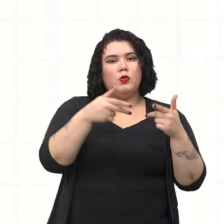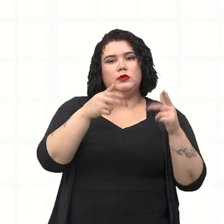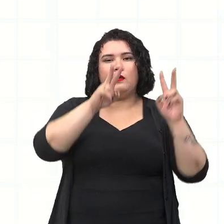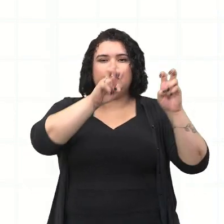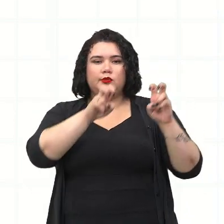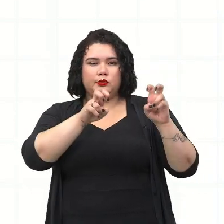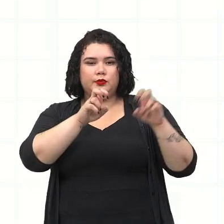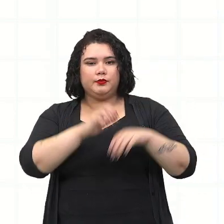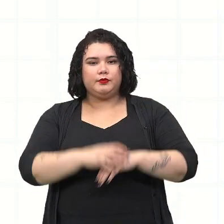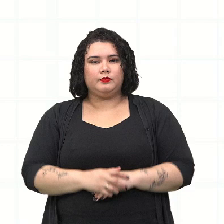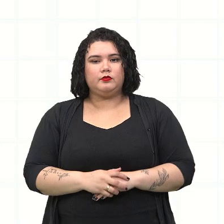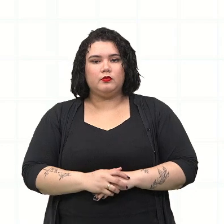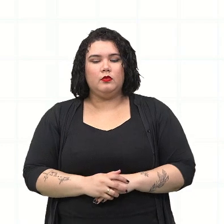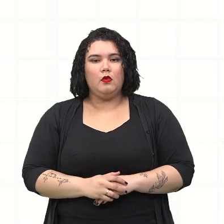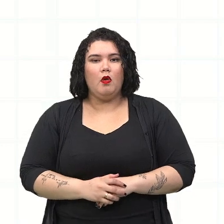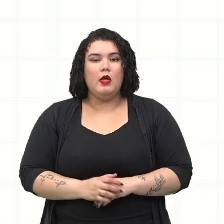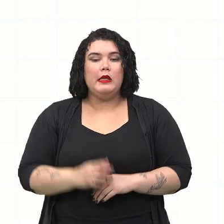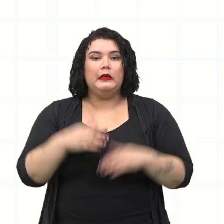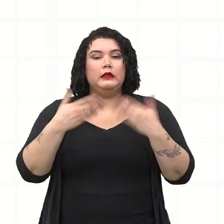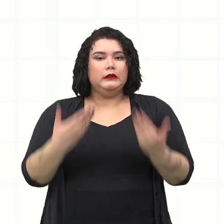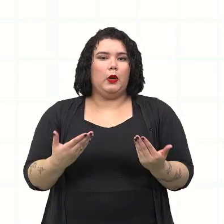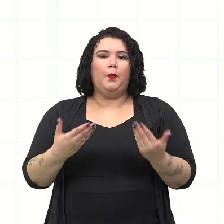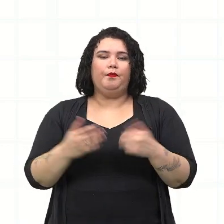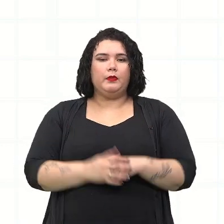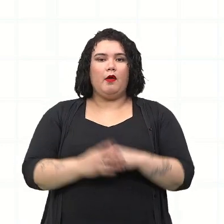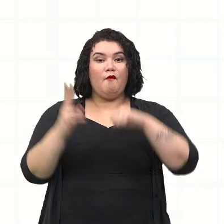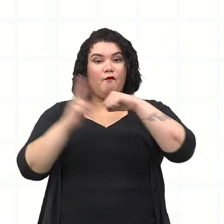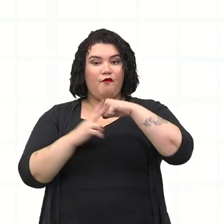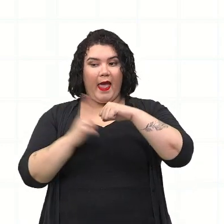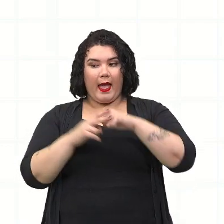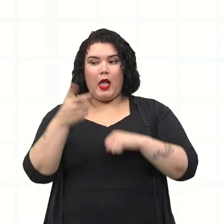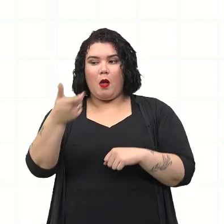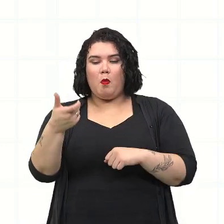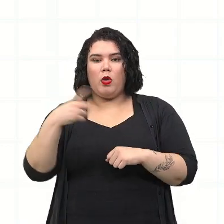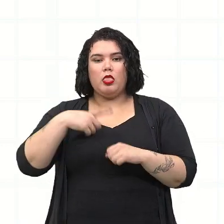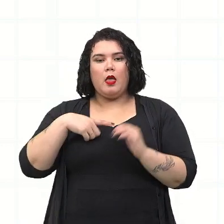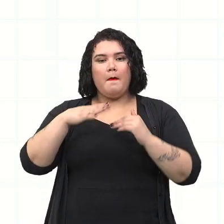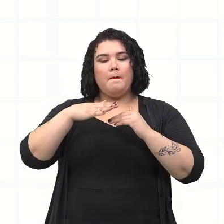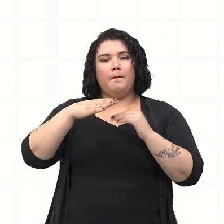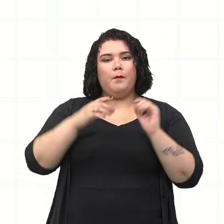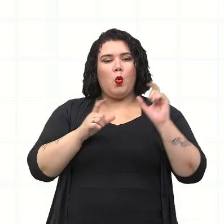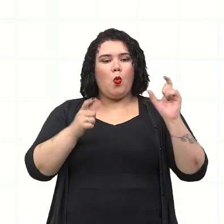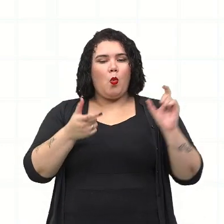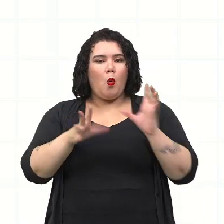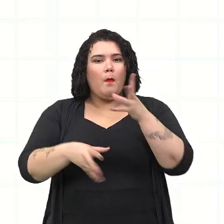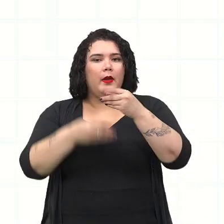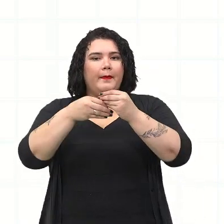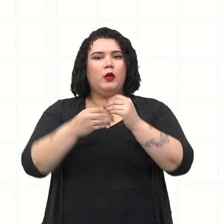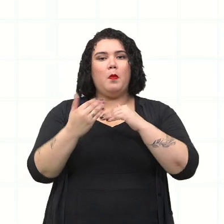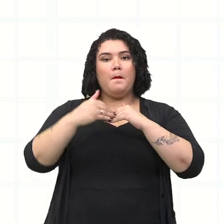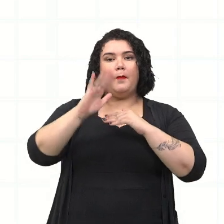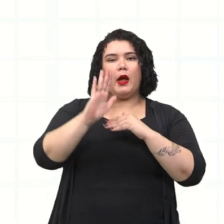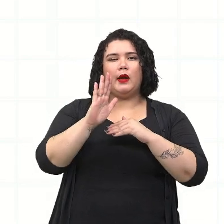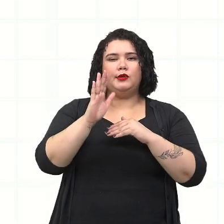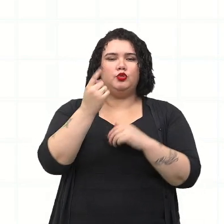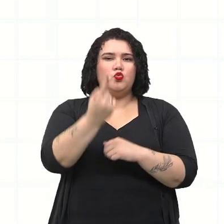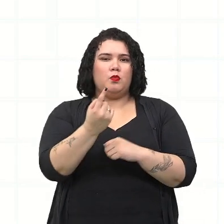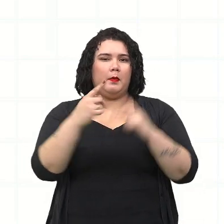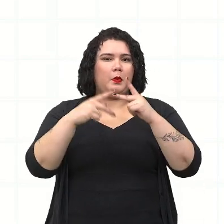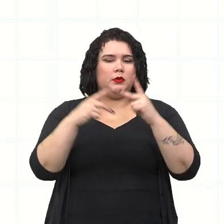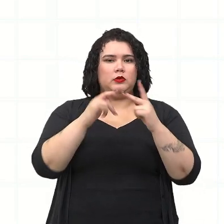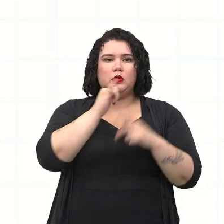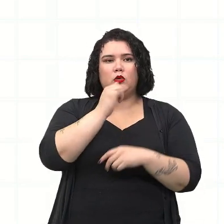E verbos seguidos de mais de uma preposição, eles podem ser seguidos por mais de uma preposição e cada um